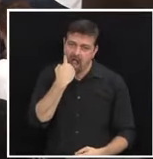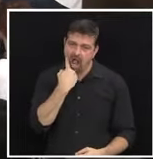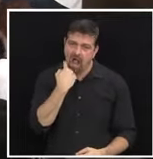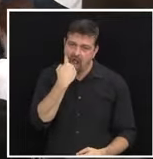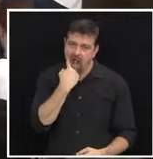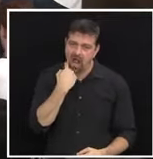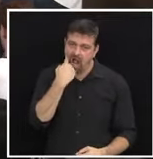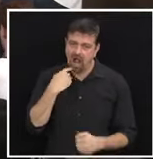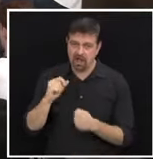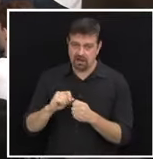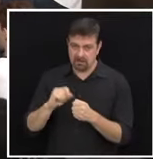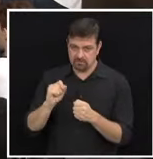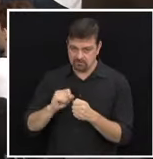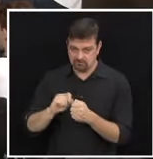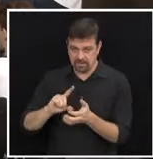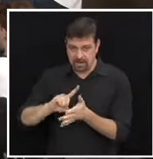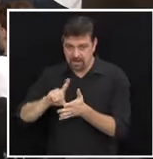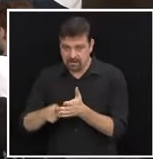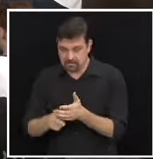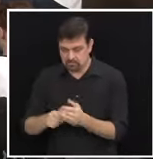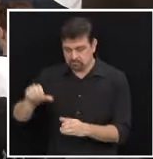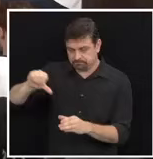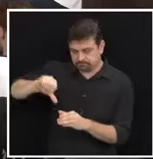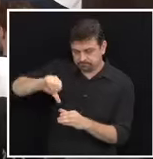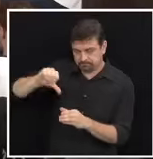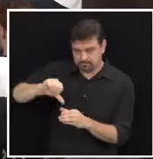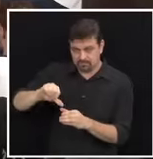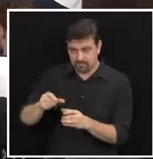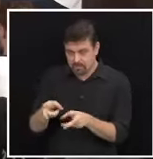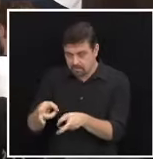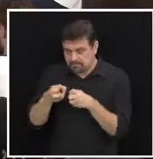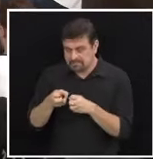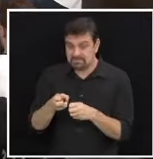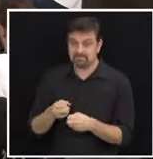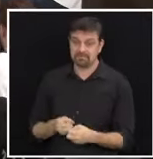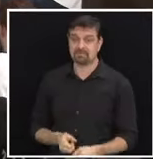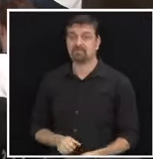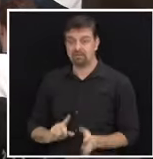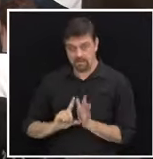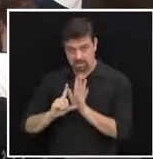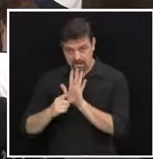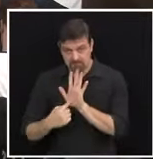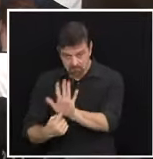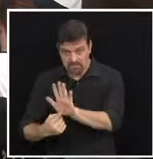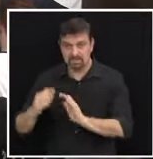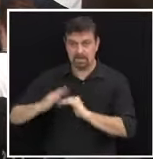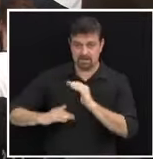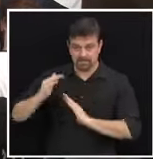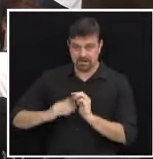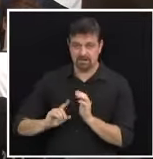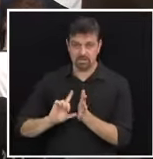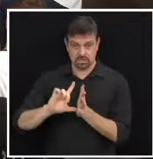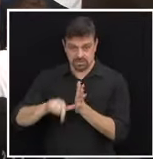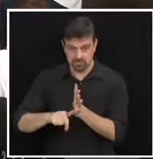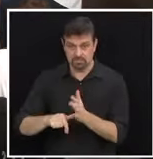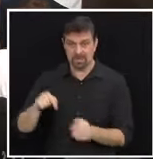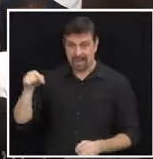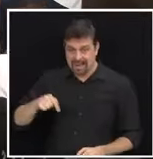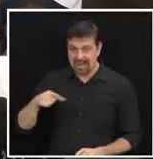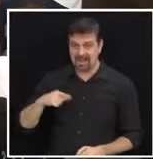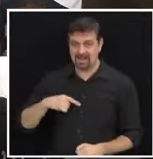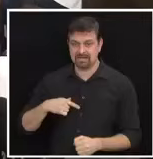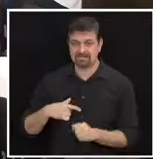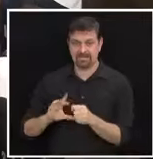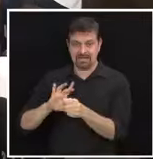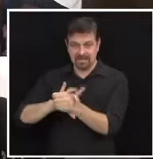É um fluido que é colhido principalmente na gengiva. Depois o pessoal vai mostrar para vocês. Mas ali há os anticorpos